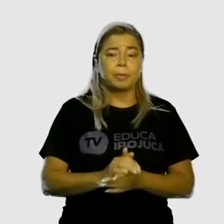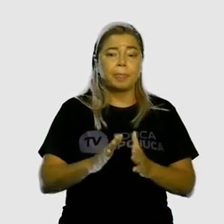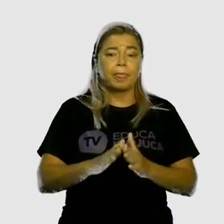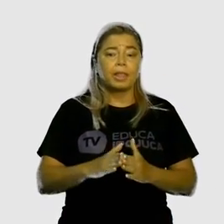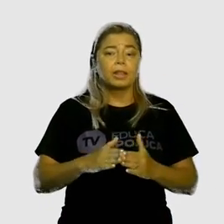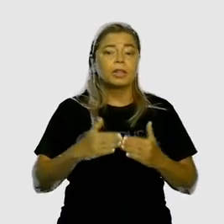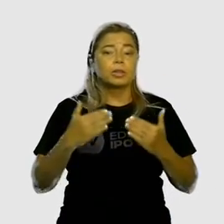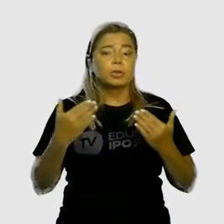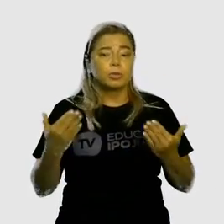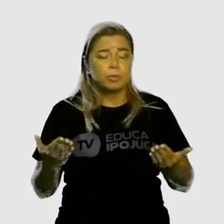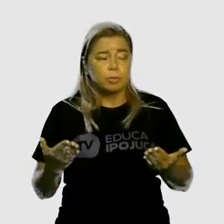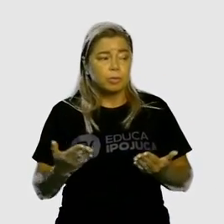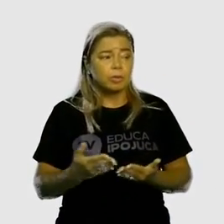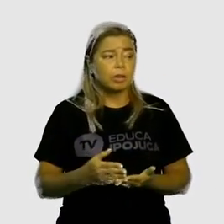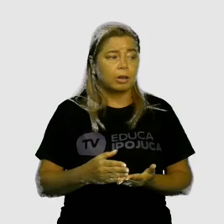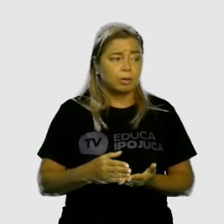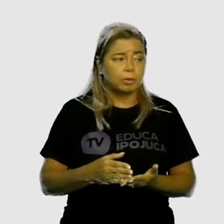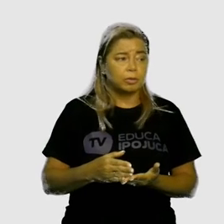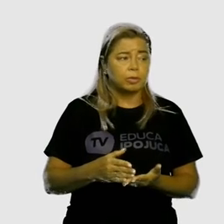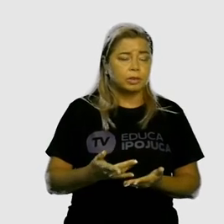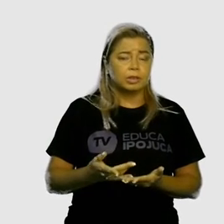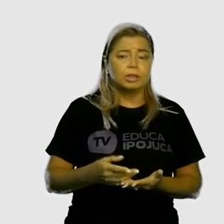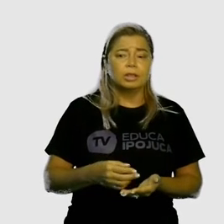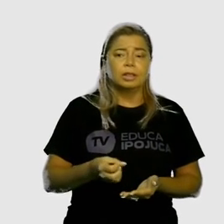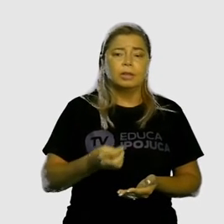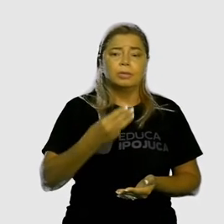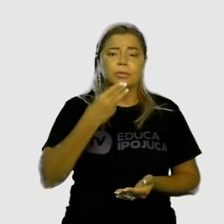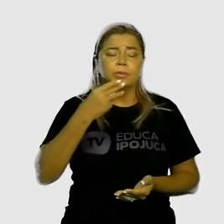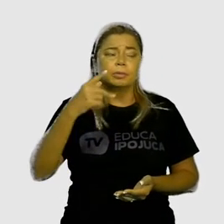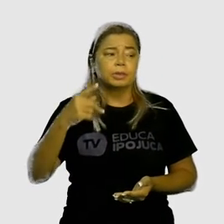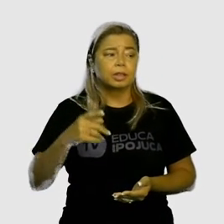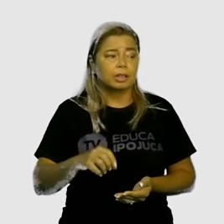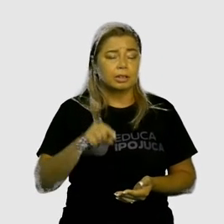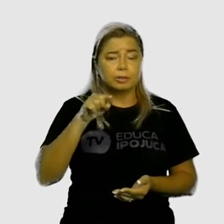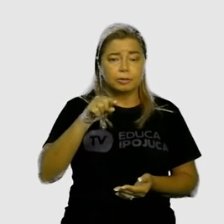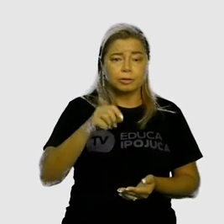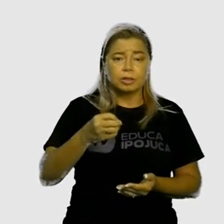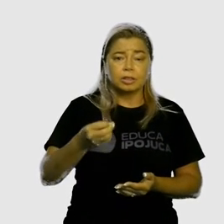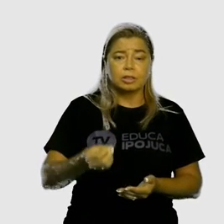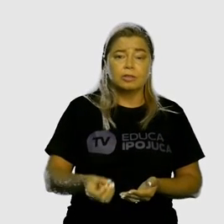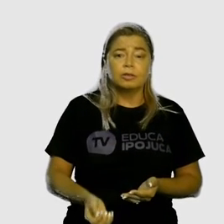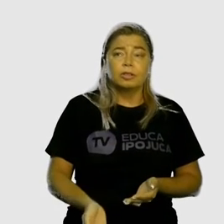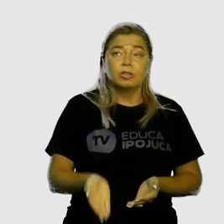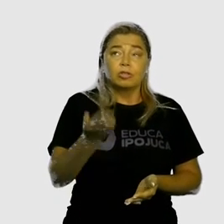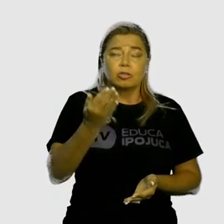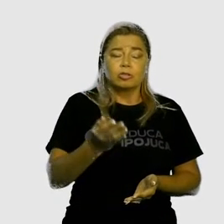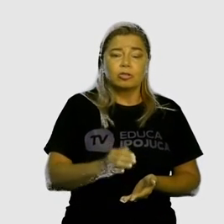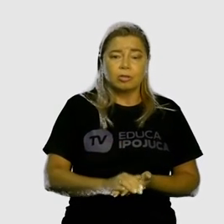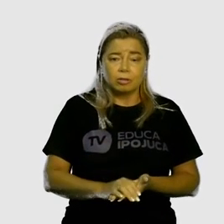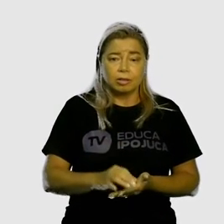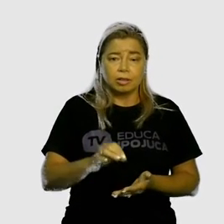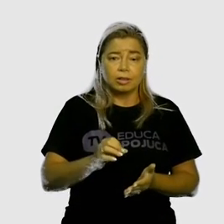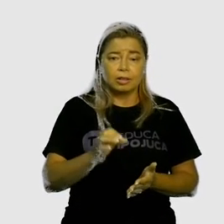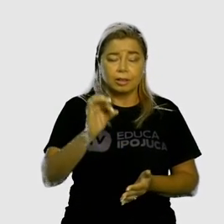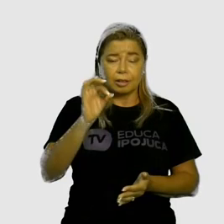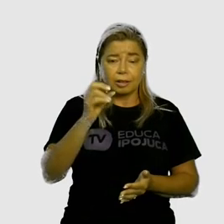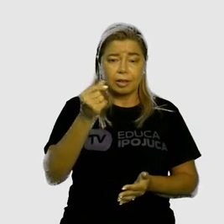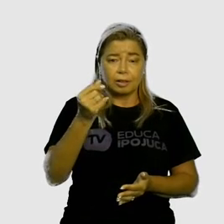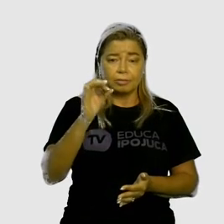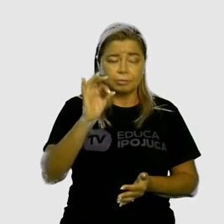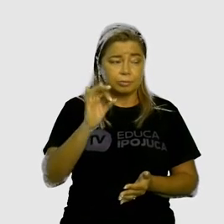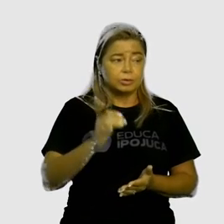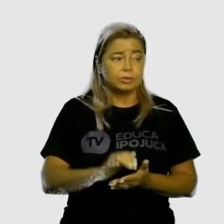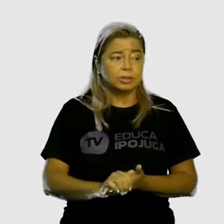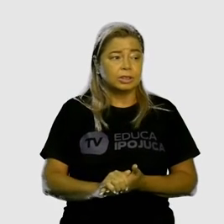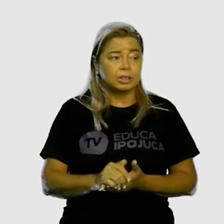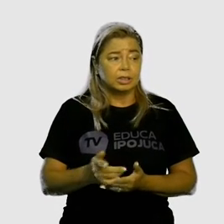você jogar uma moeda, como essa daqui que está aparecendo, e o lado da moeda ficar, o lado